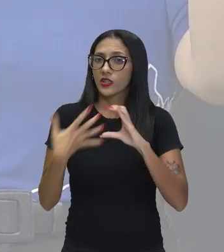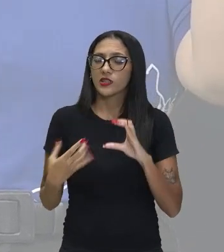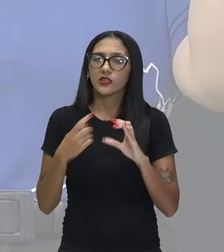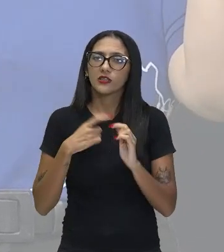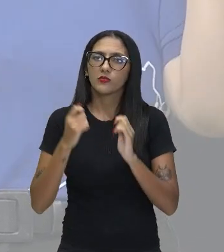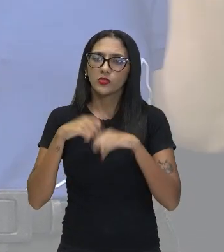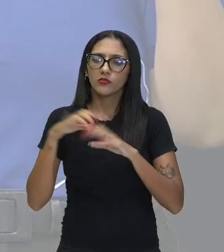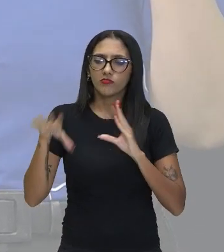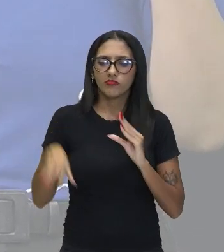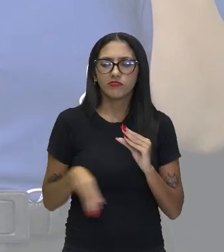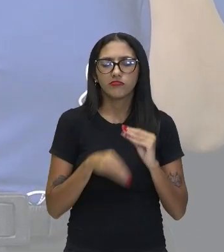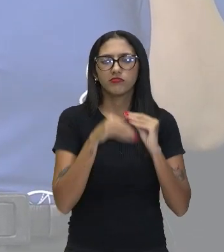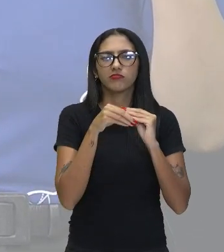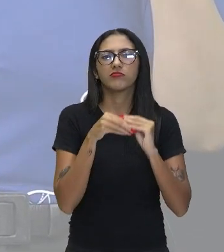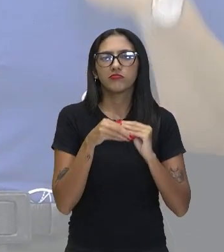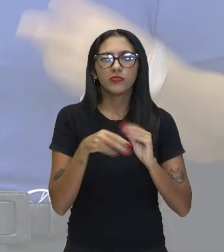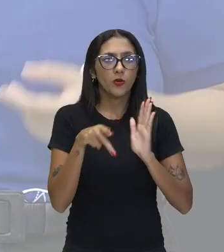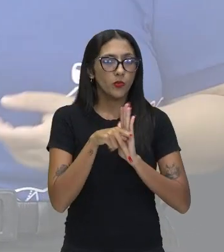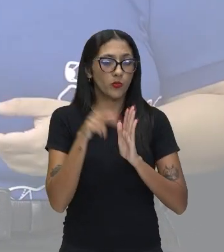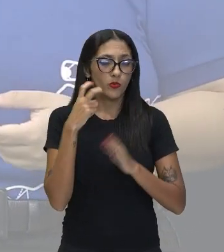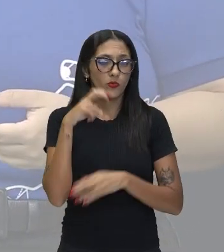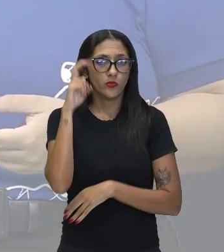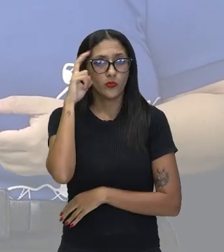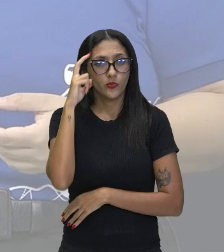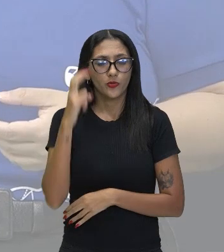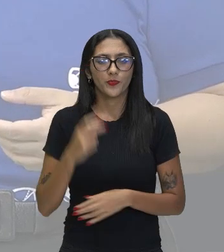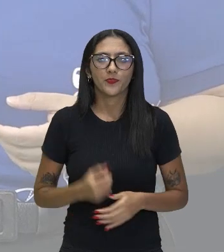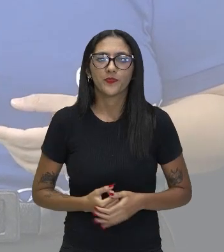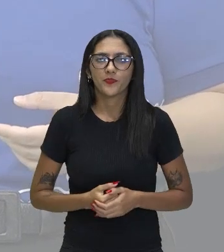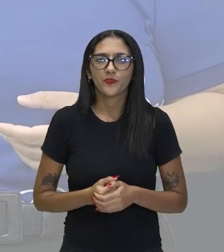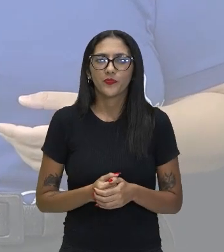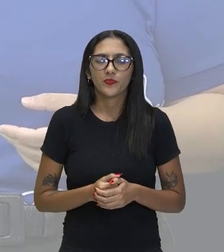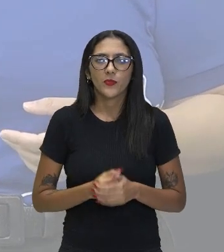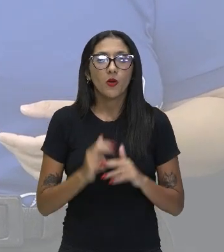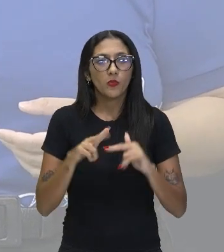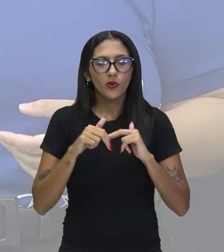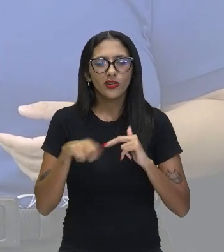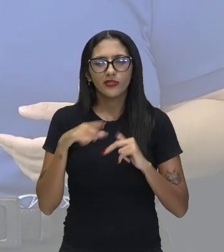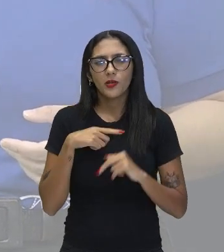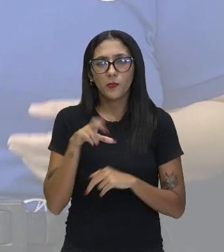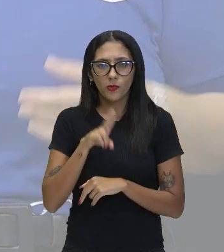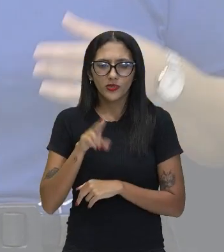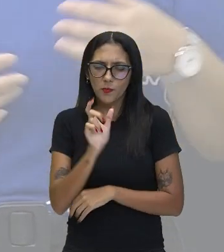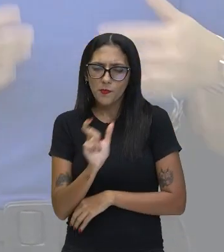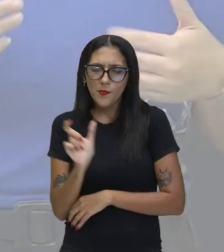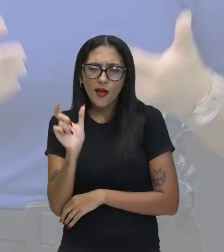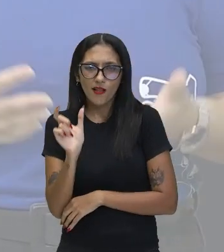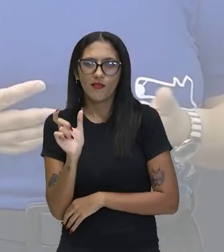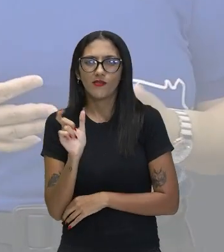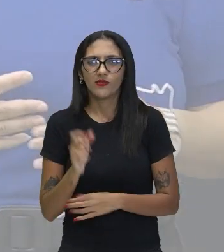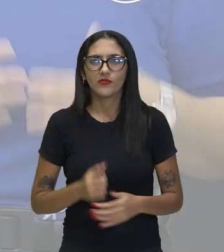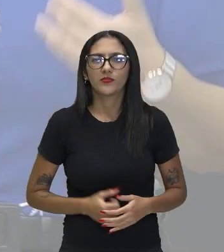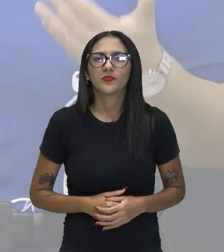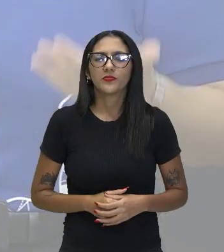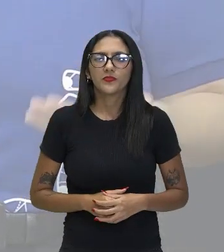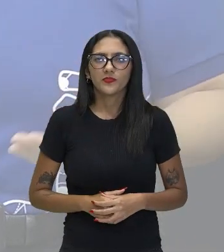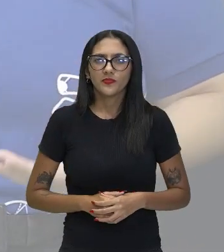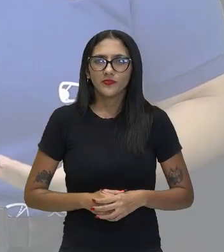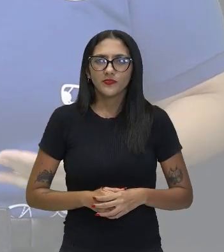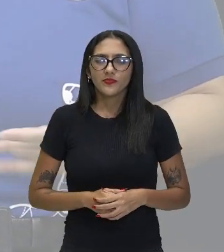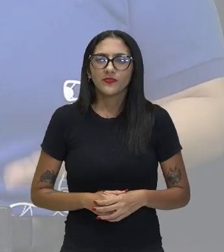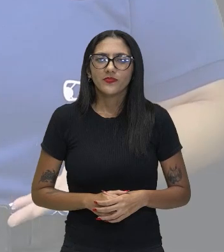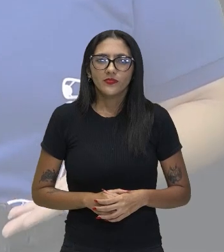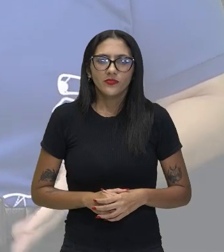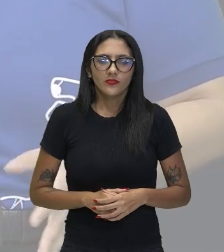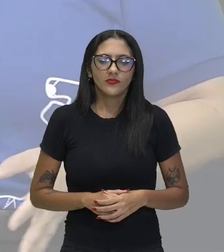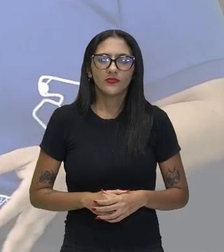fortalecer a nossa própria cultura. Por isso, canibalismo cultural, tá bom? E aí, quais seriam